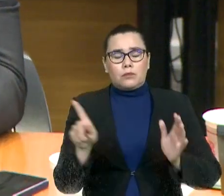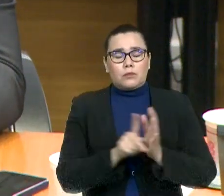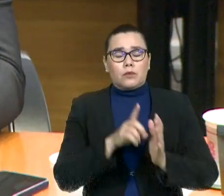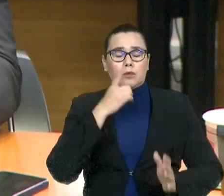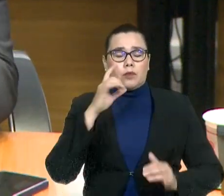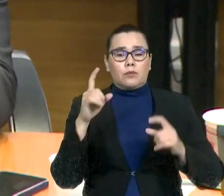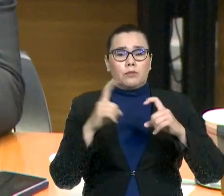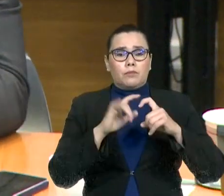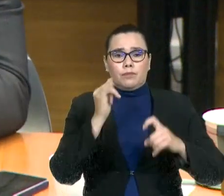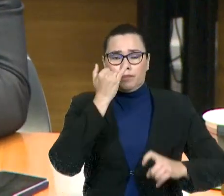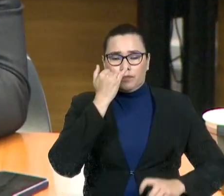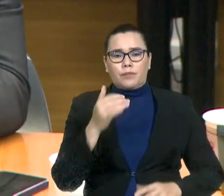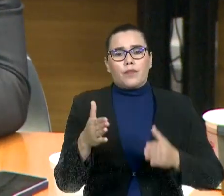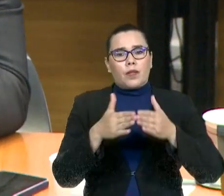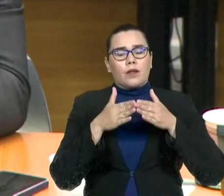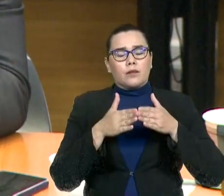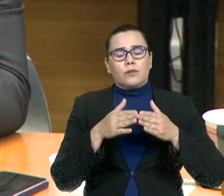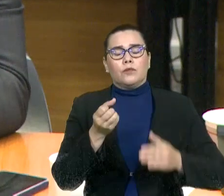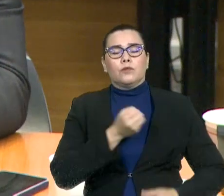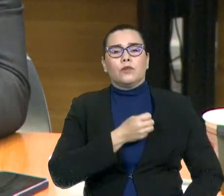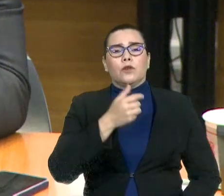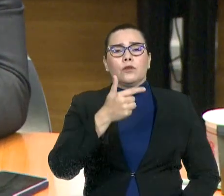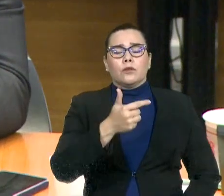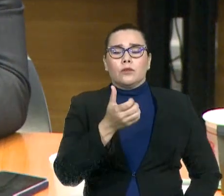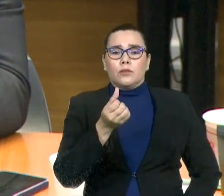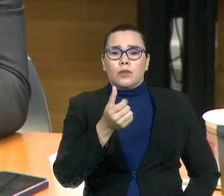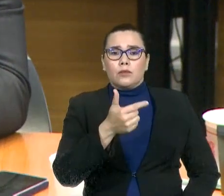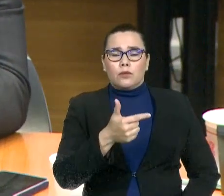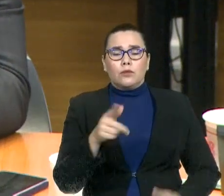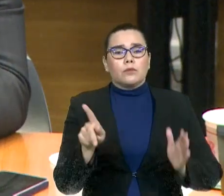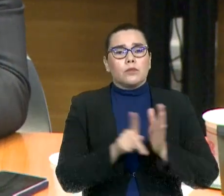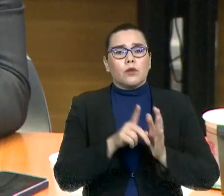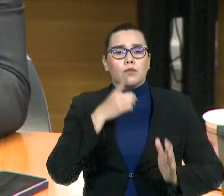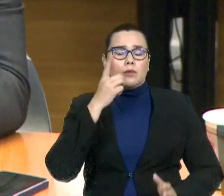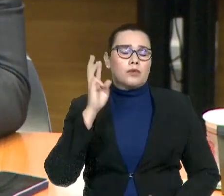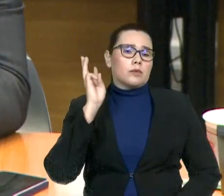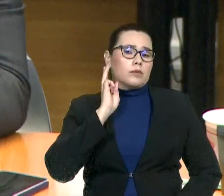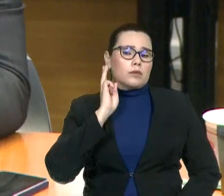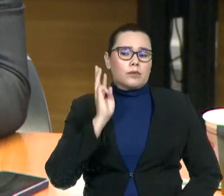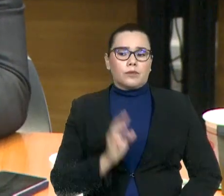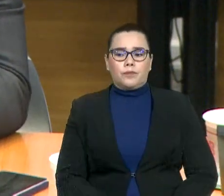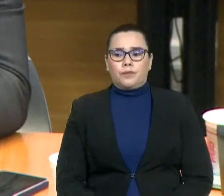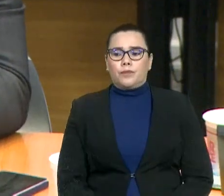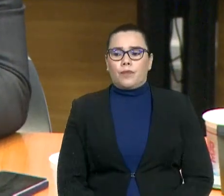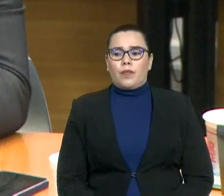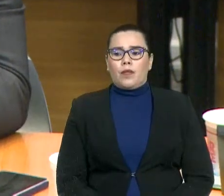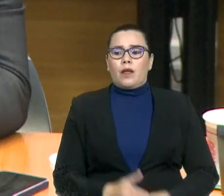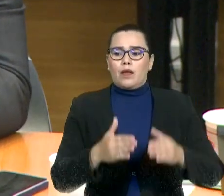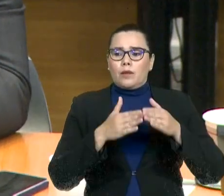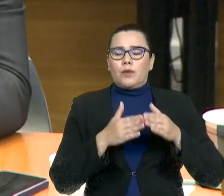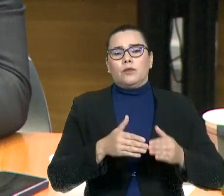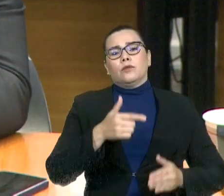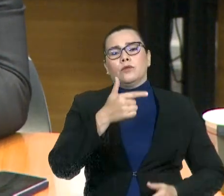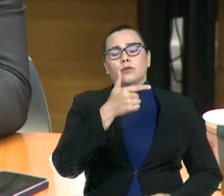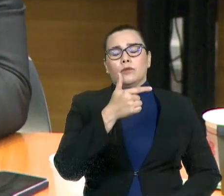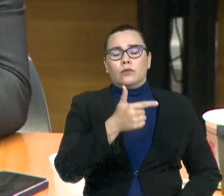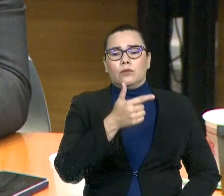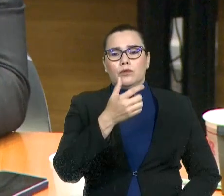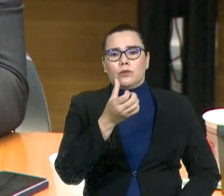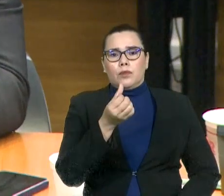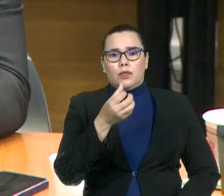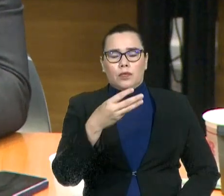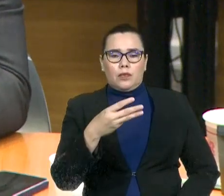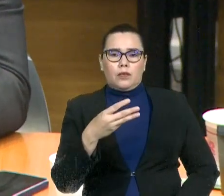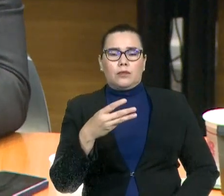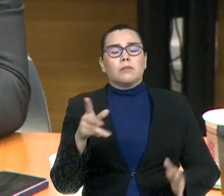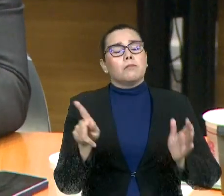Iglésio. Requerimentos. Requerimento número 262/2023, de autoria do deputado Wellington do Curso. Requerimento 263/2023, de autoria do